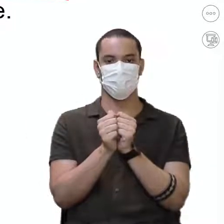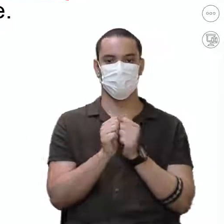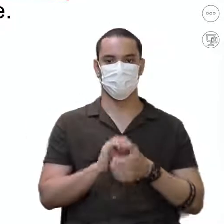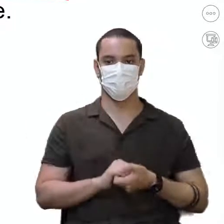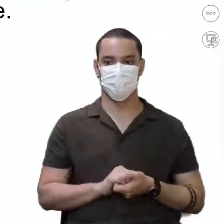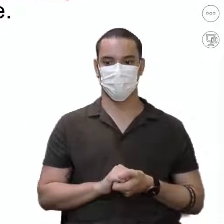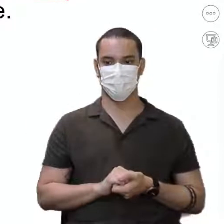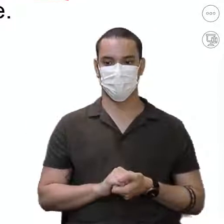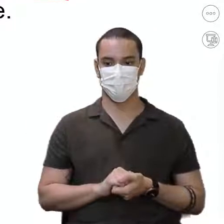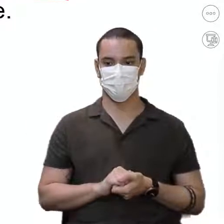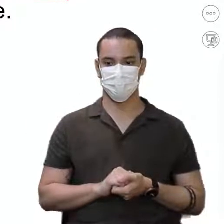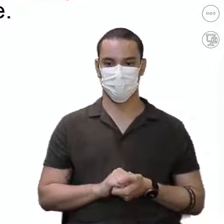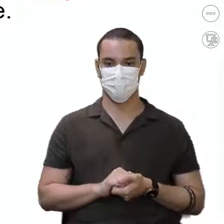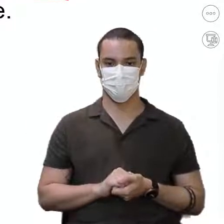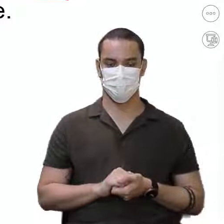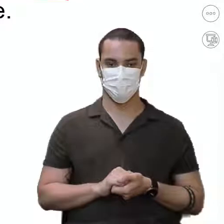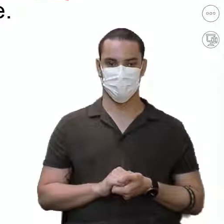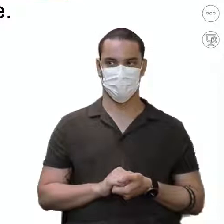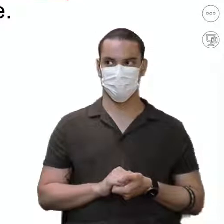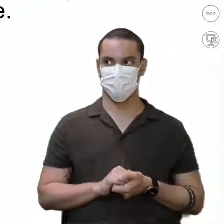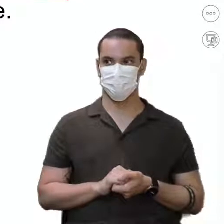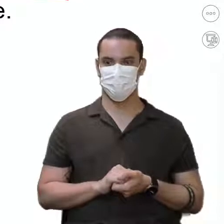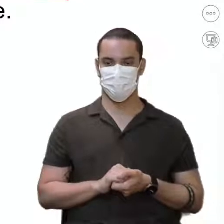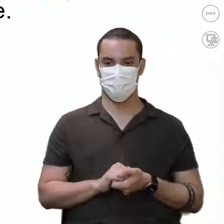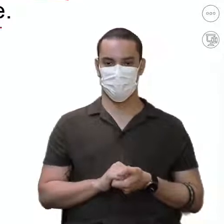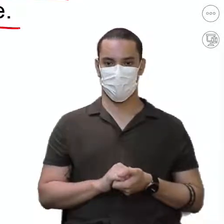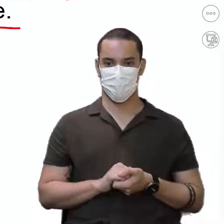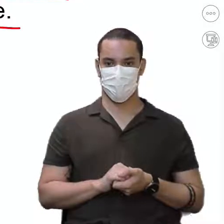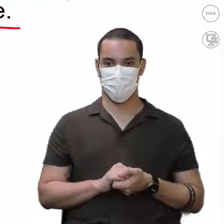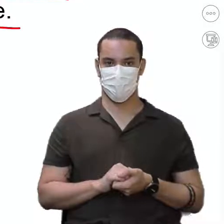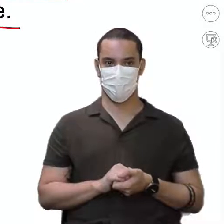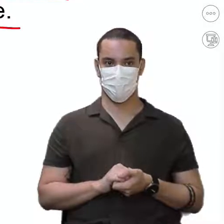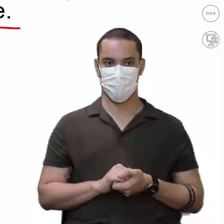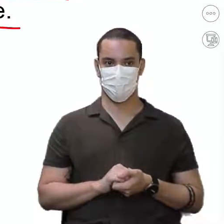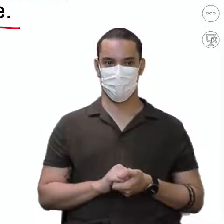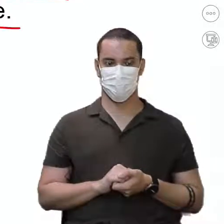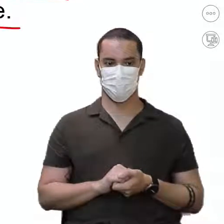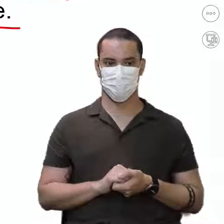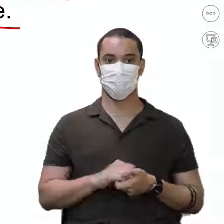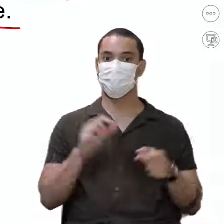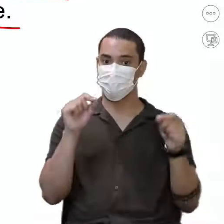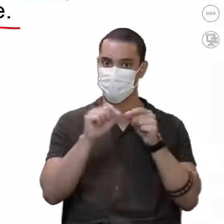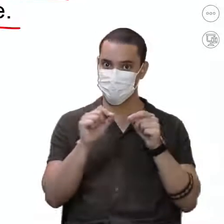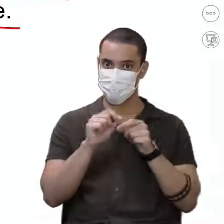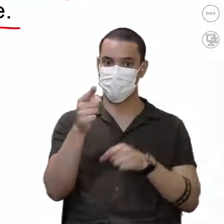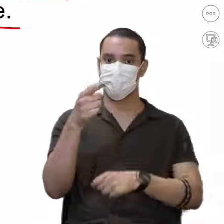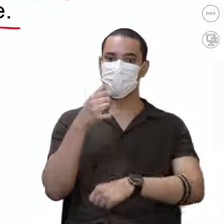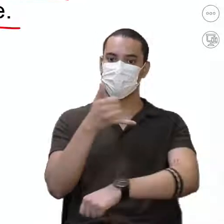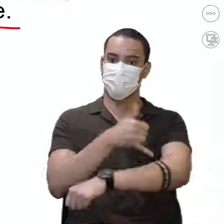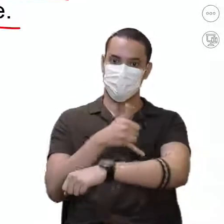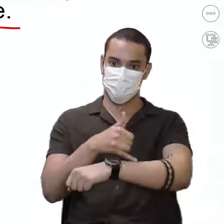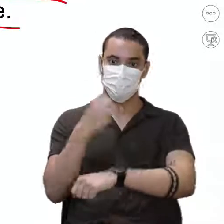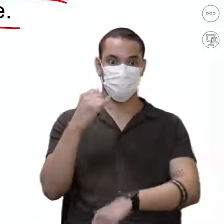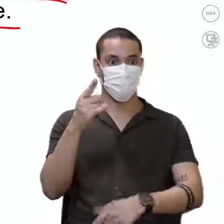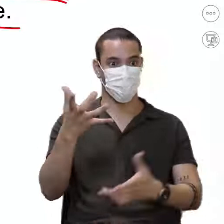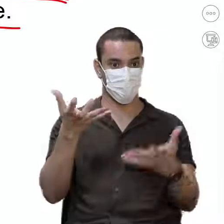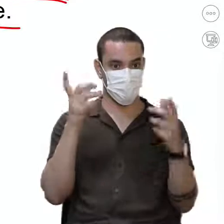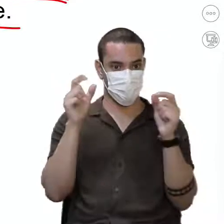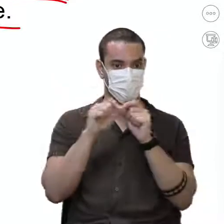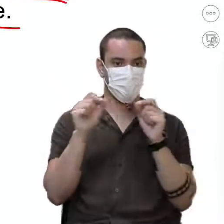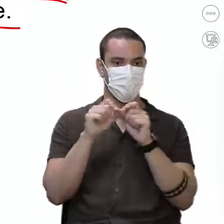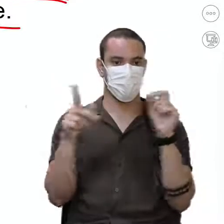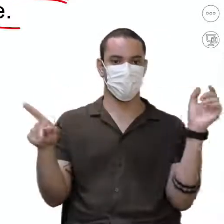great artistic tradition that goes back to the Stone Age. Então, faça uma tatuagem se você quiser